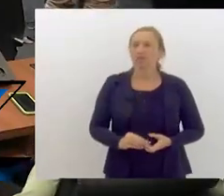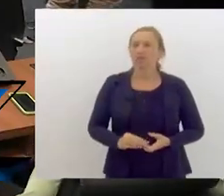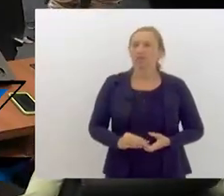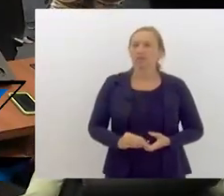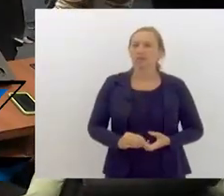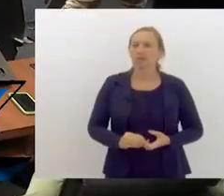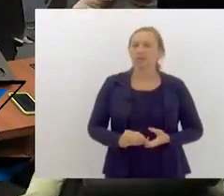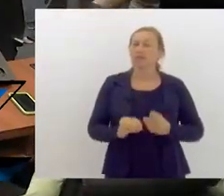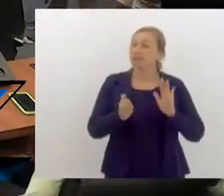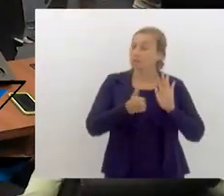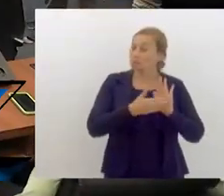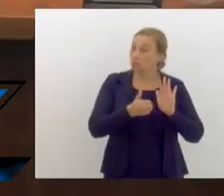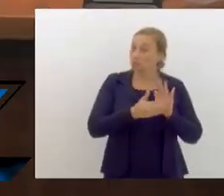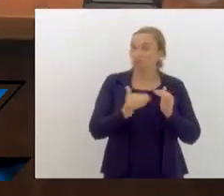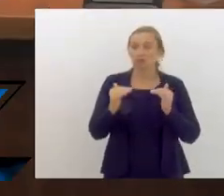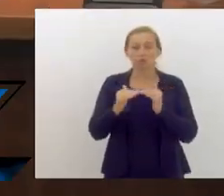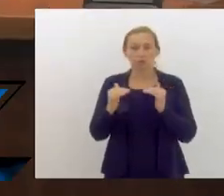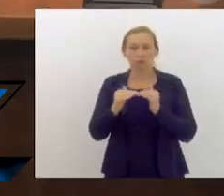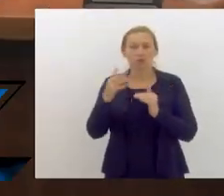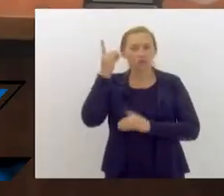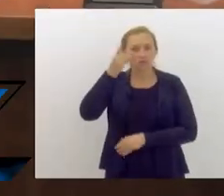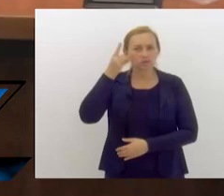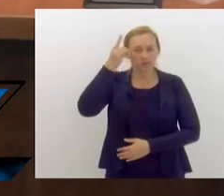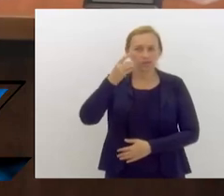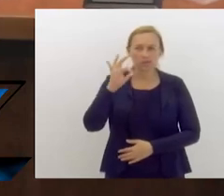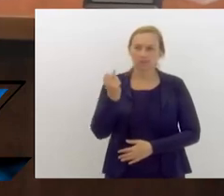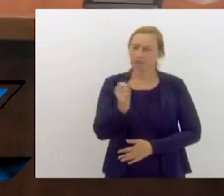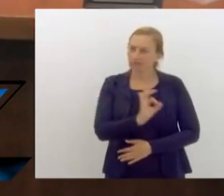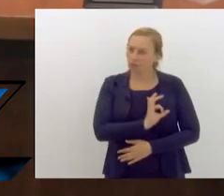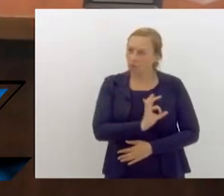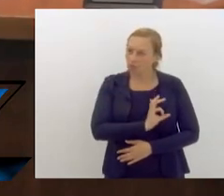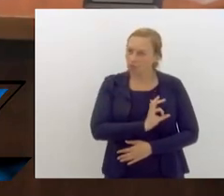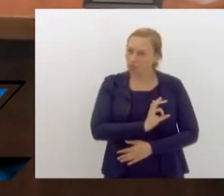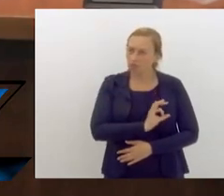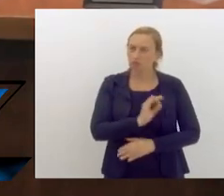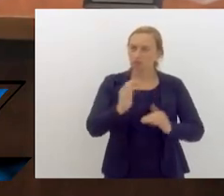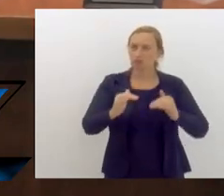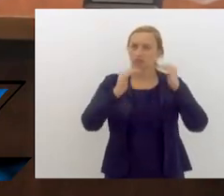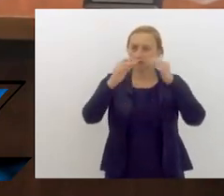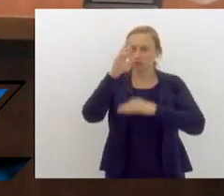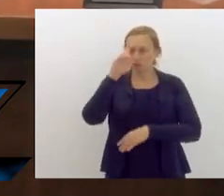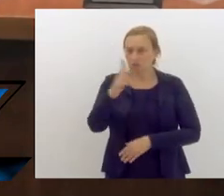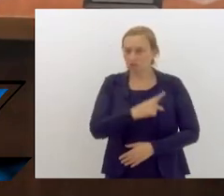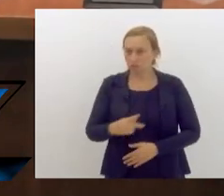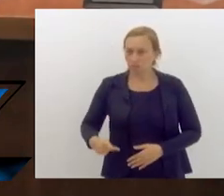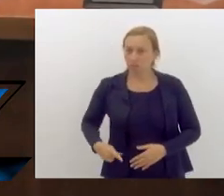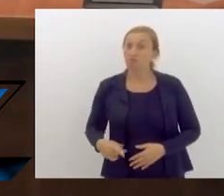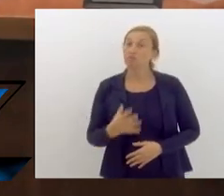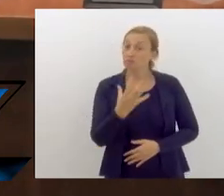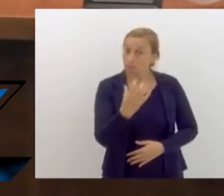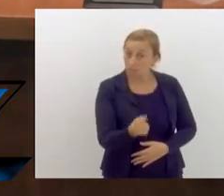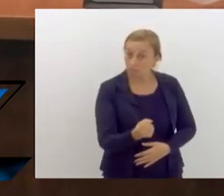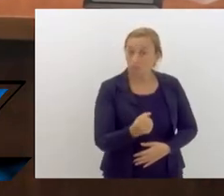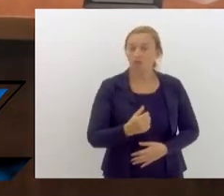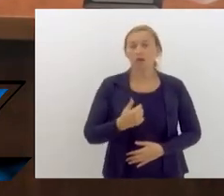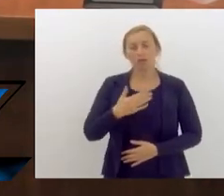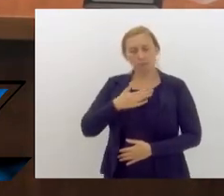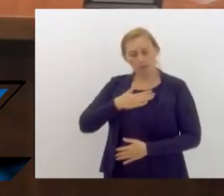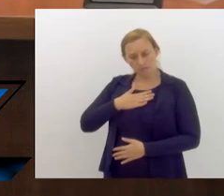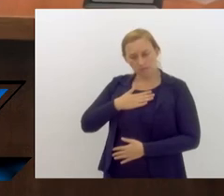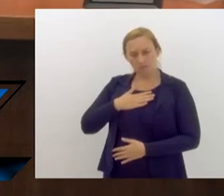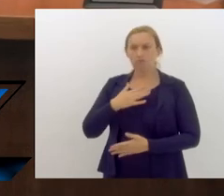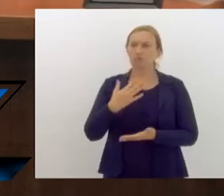propôs um acordo com a deputada Marta Rocha que vossa excelência referendo e para mim